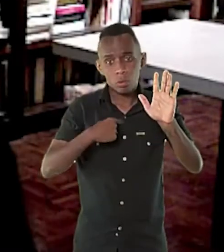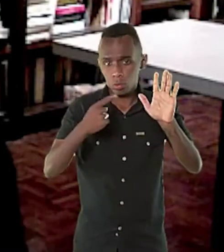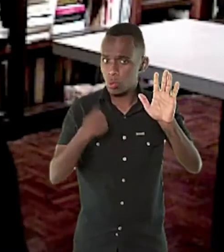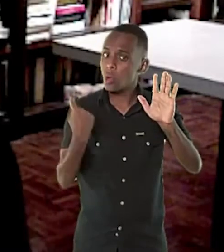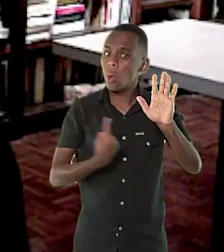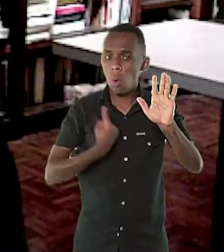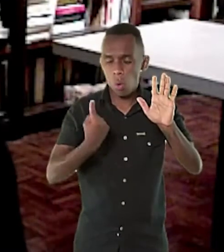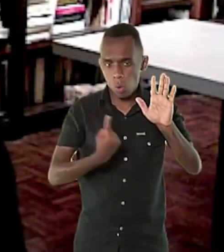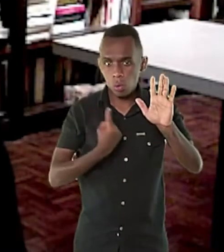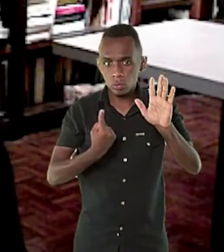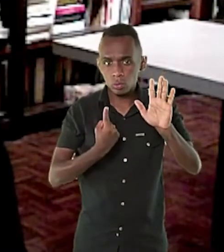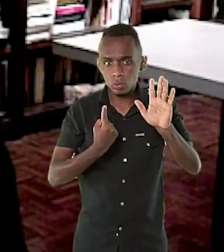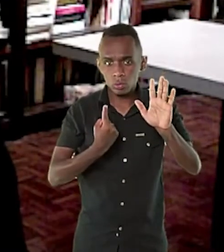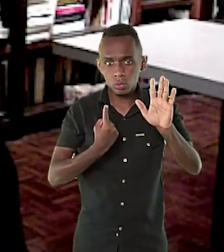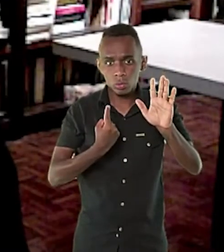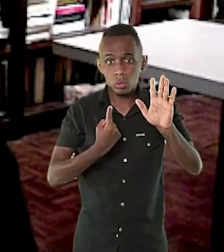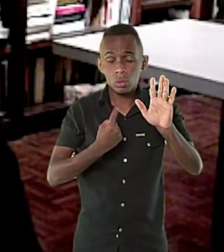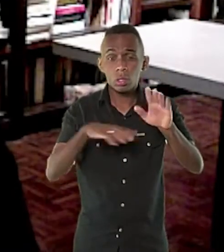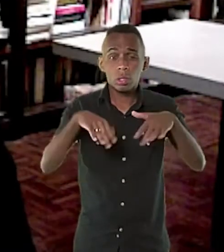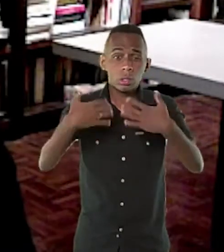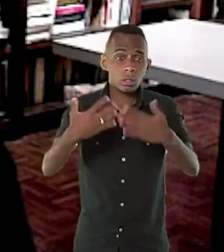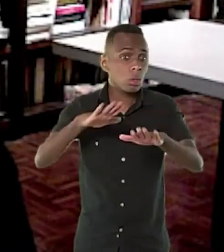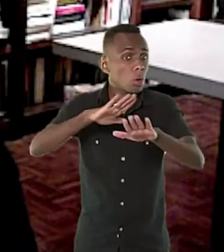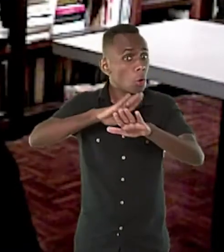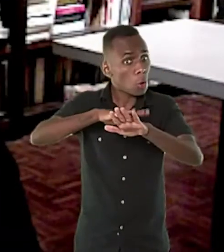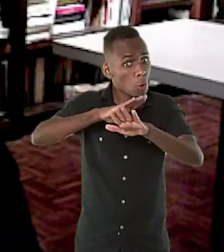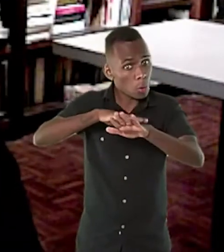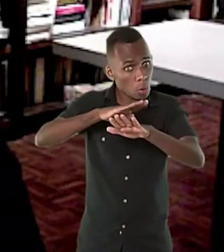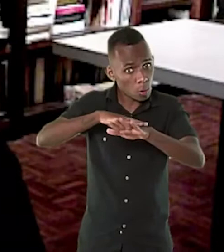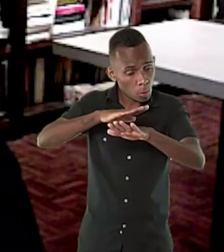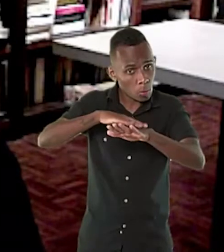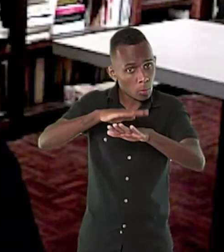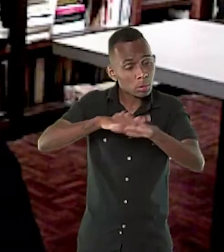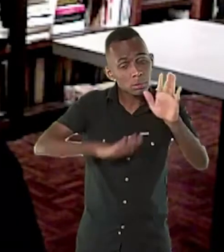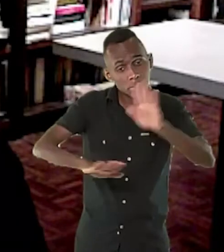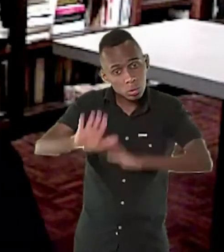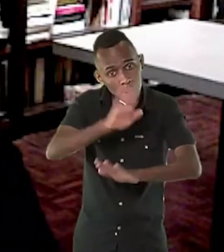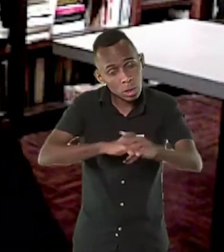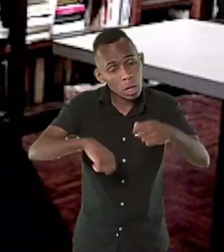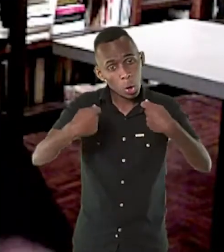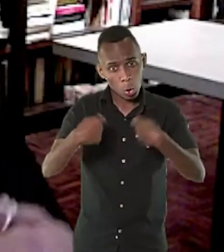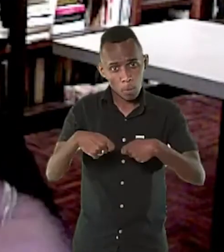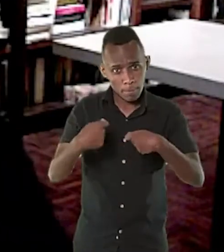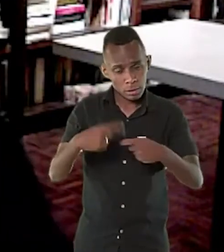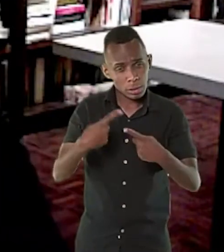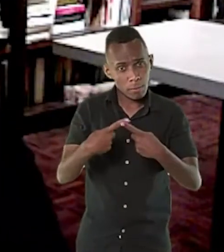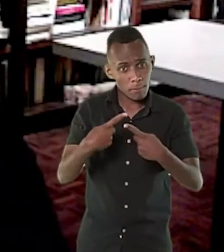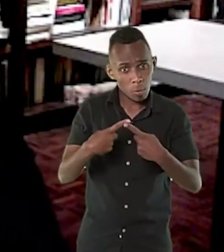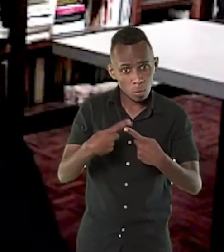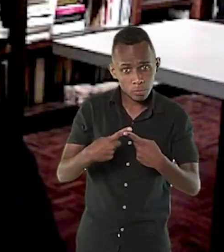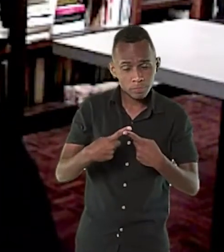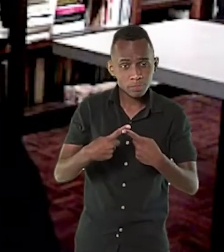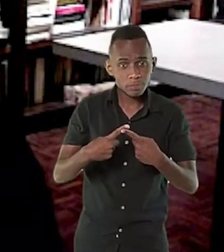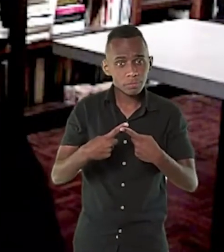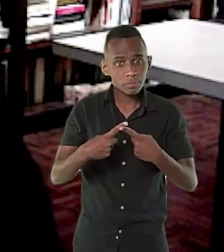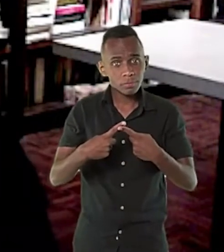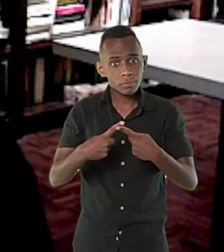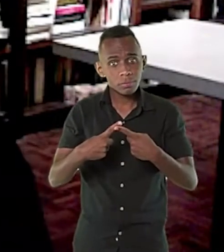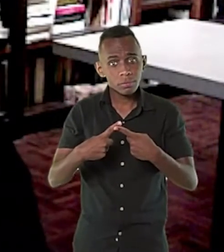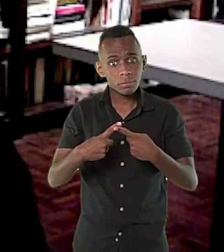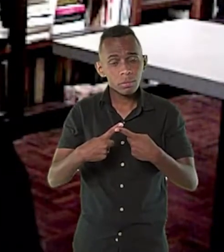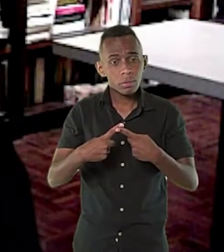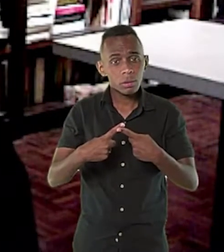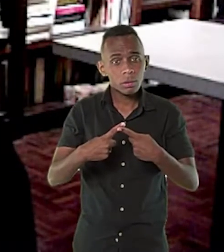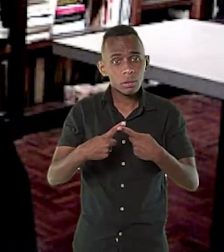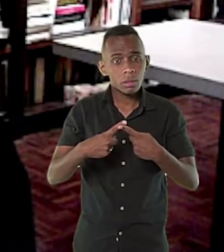A opacidade desse sistema corporativo em que nós estamos nos suprime